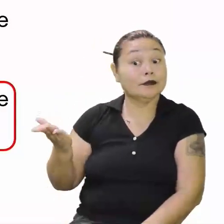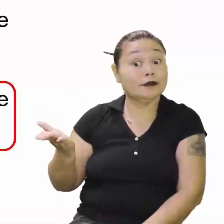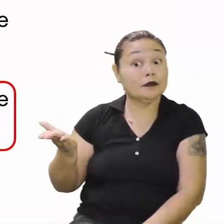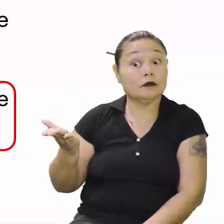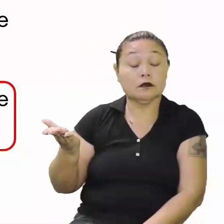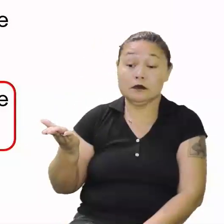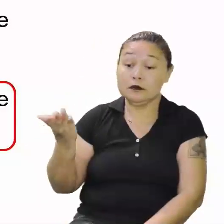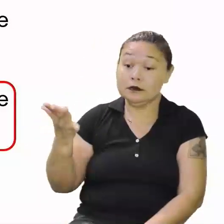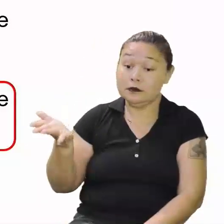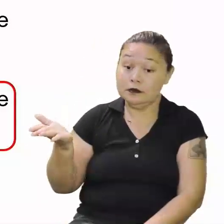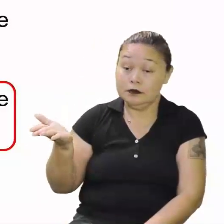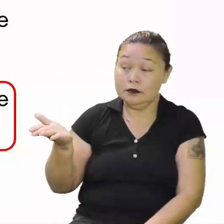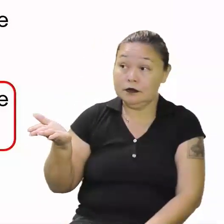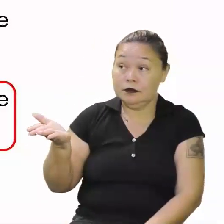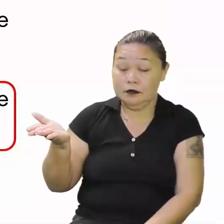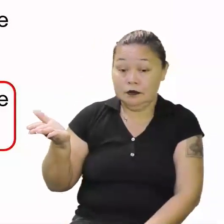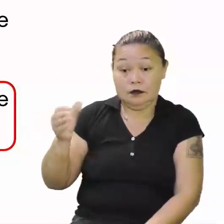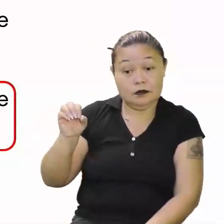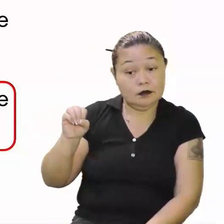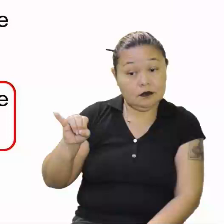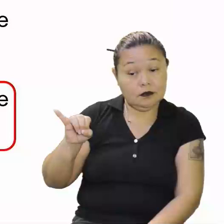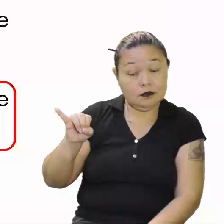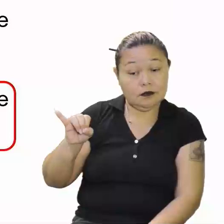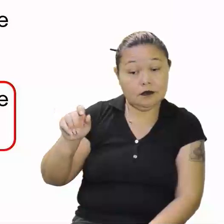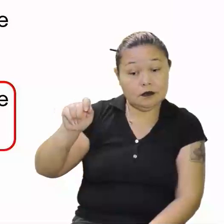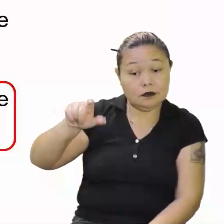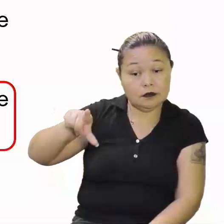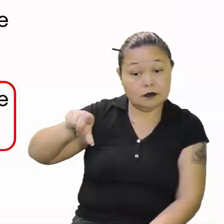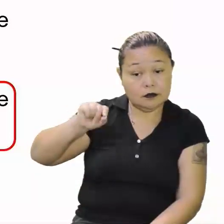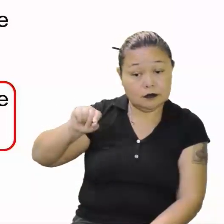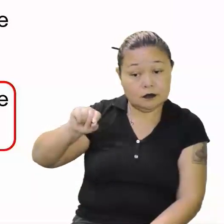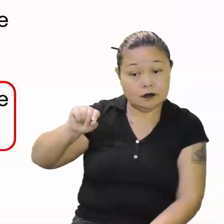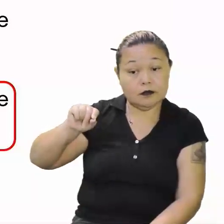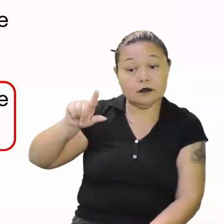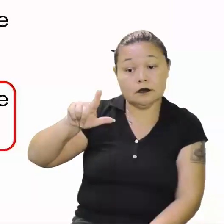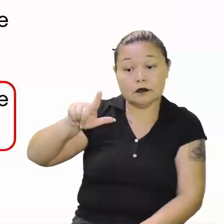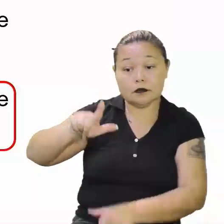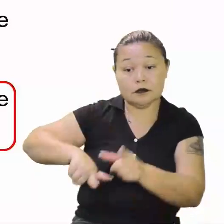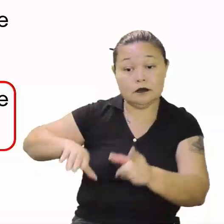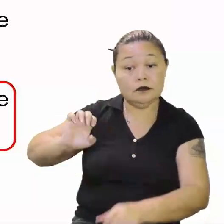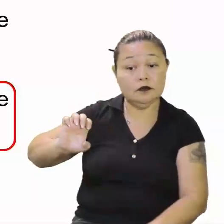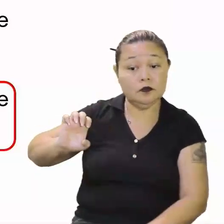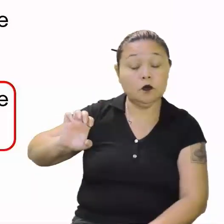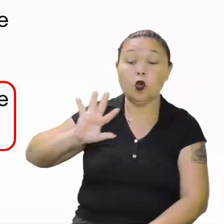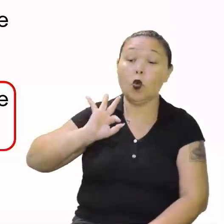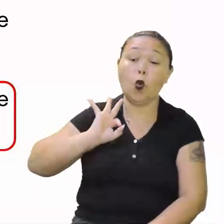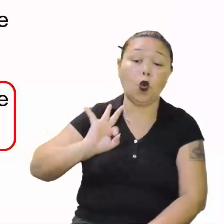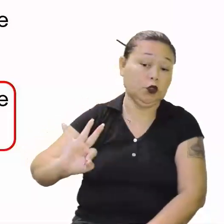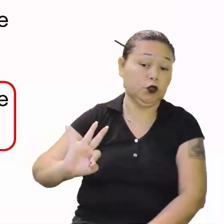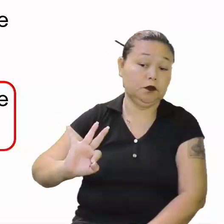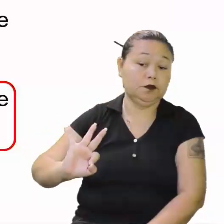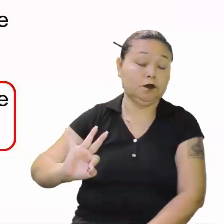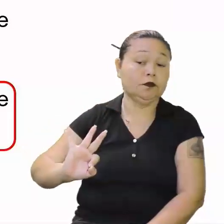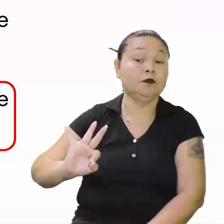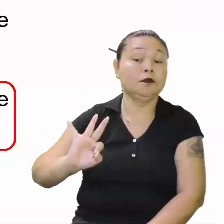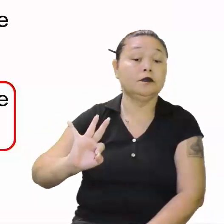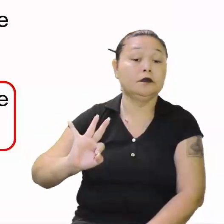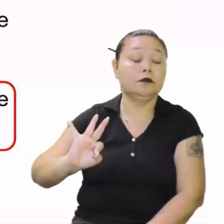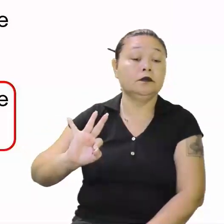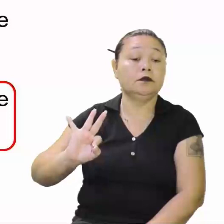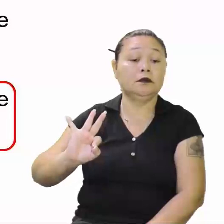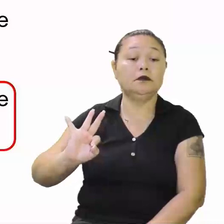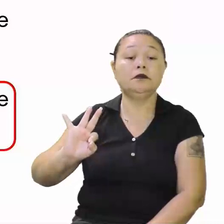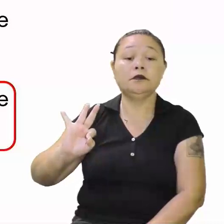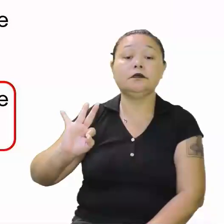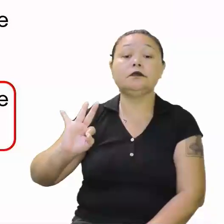Olha só. Se você assinalou a letra E, ótimo. É que, com